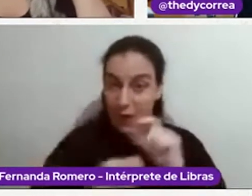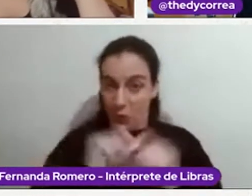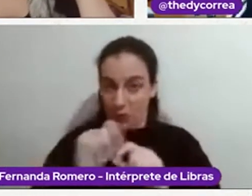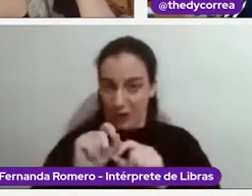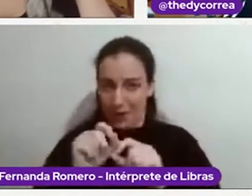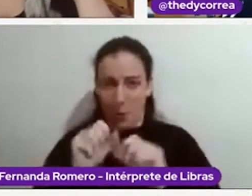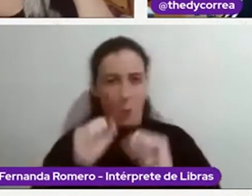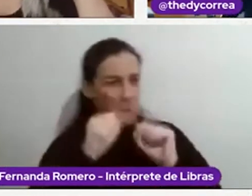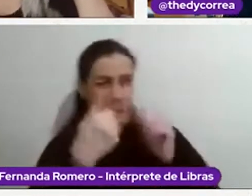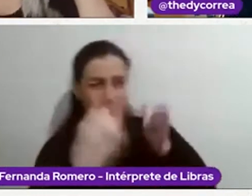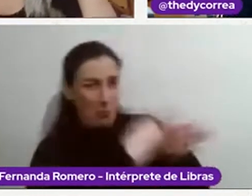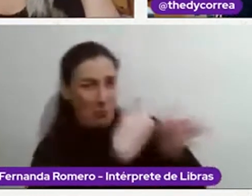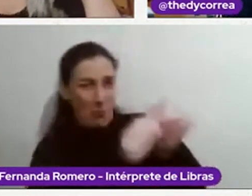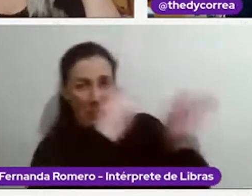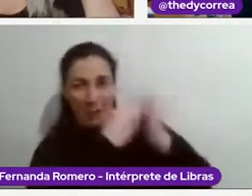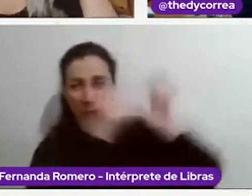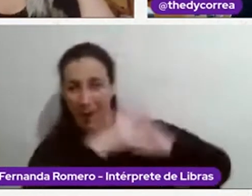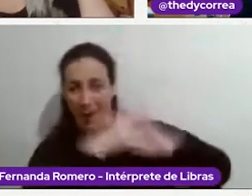quiser.